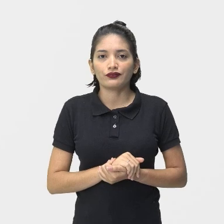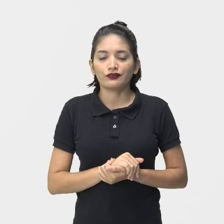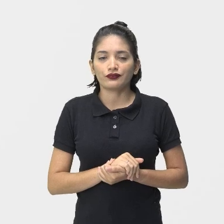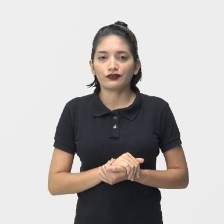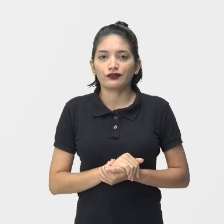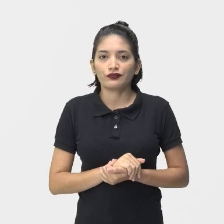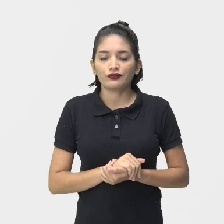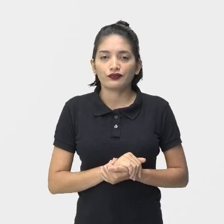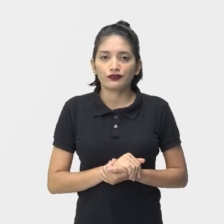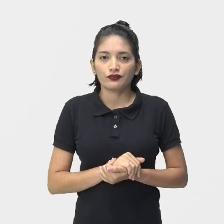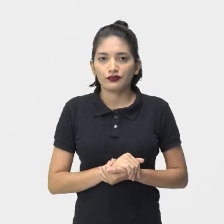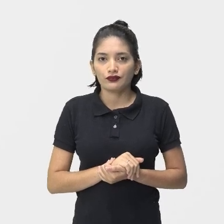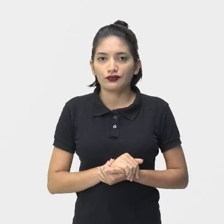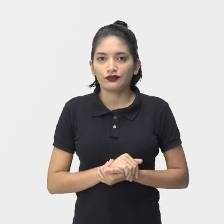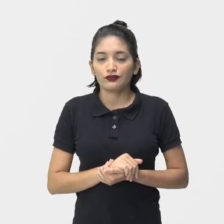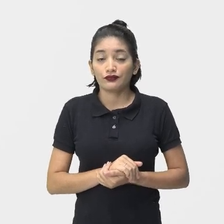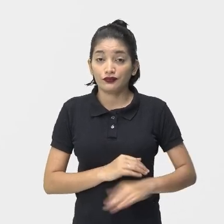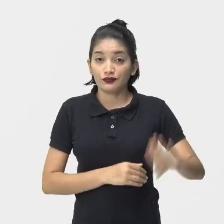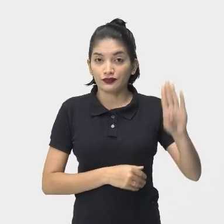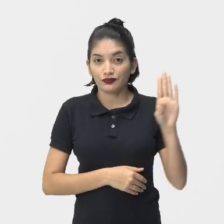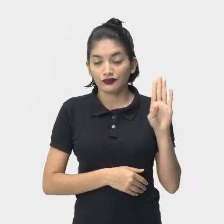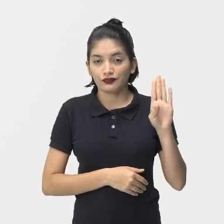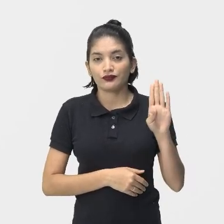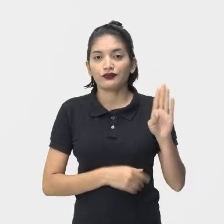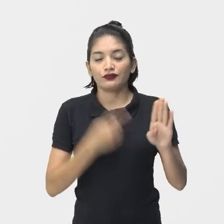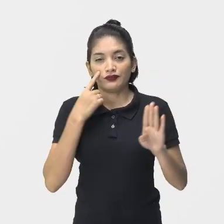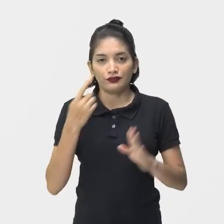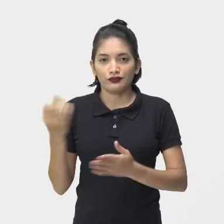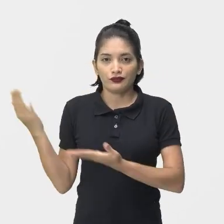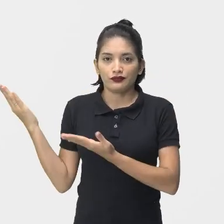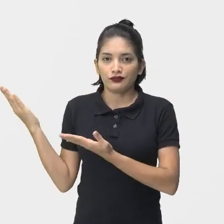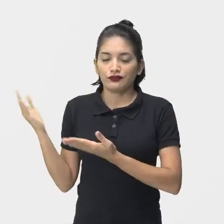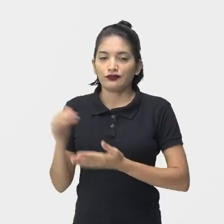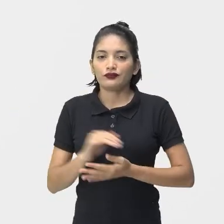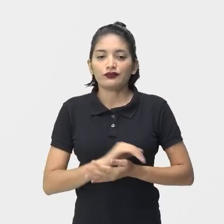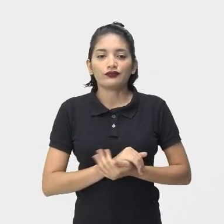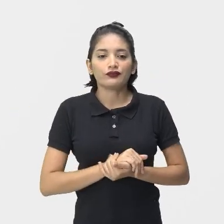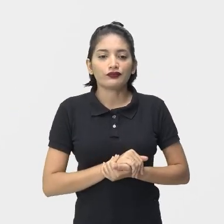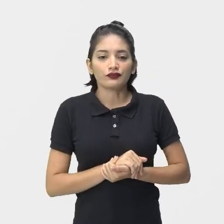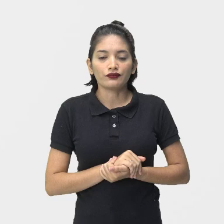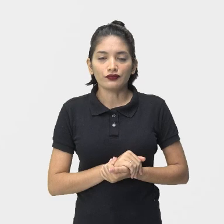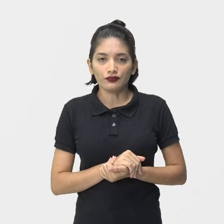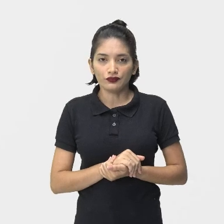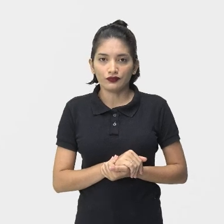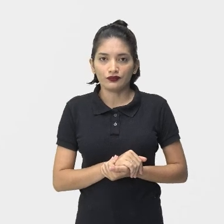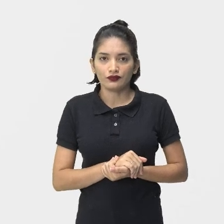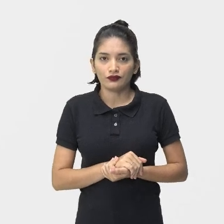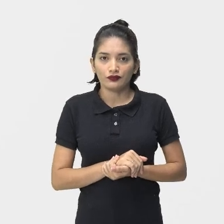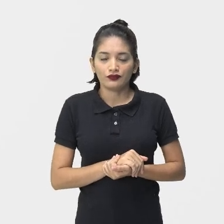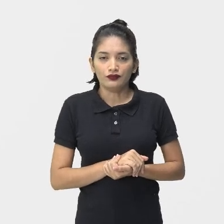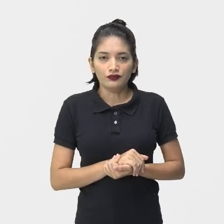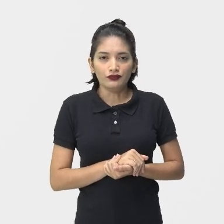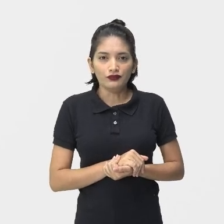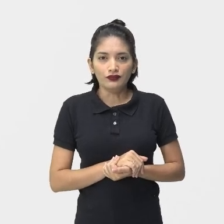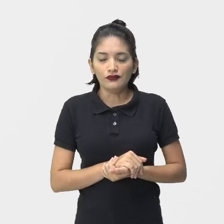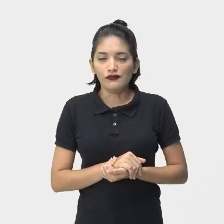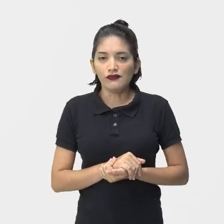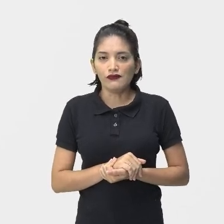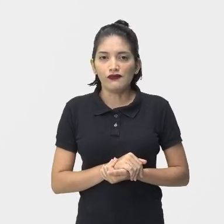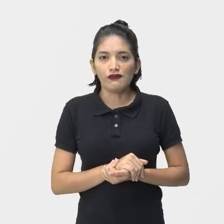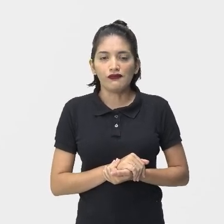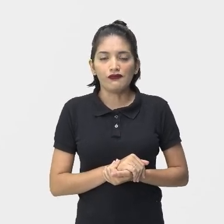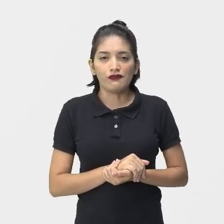terminarão os estudos. Letra B, nosotros deberemos participar hoje da